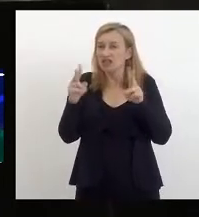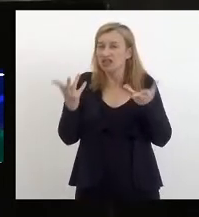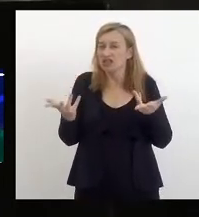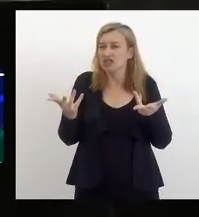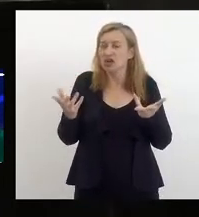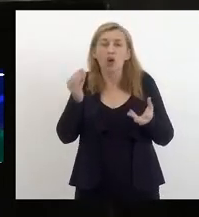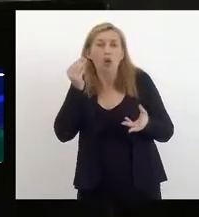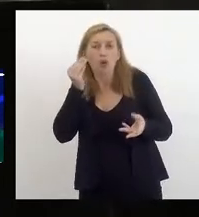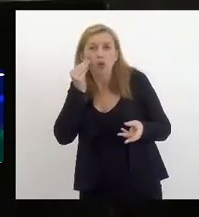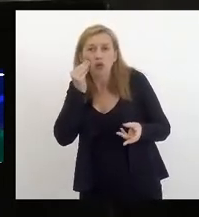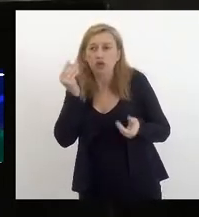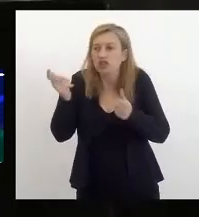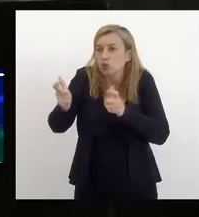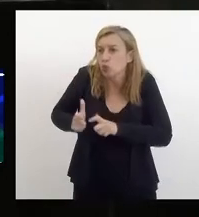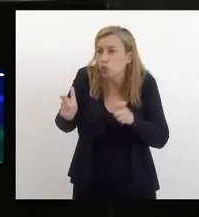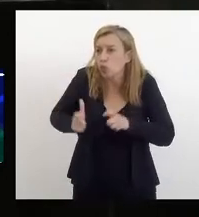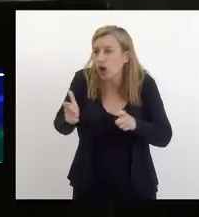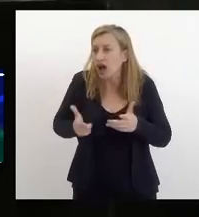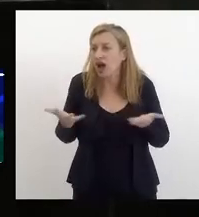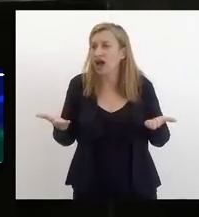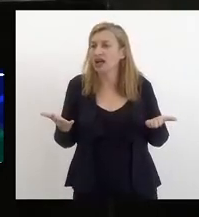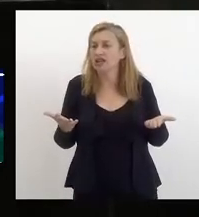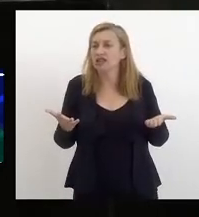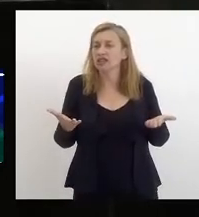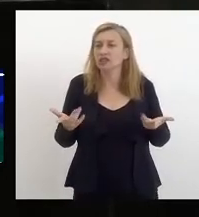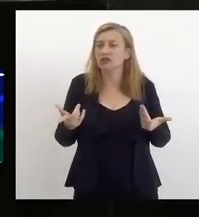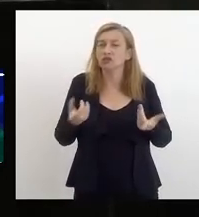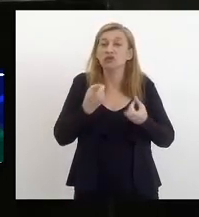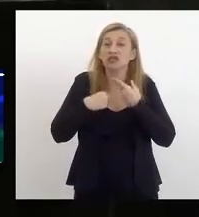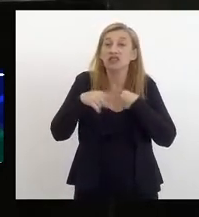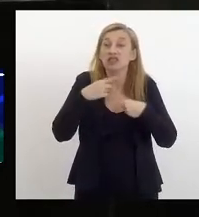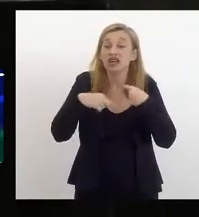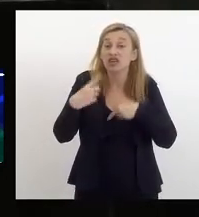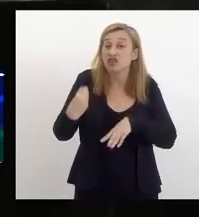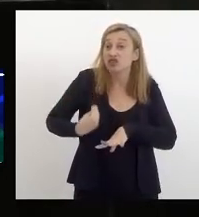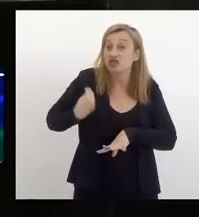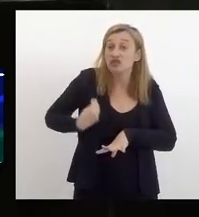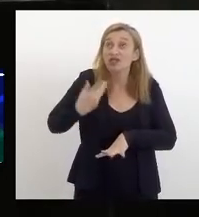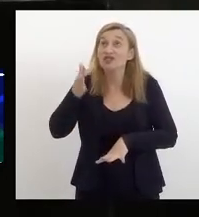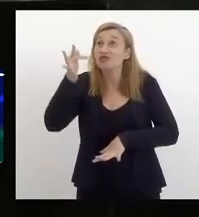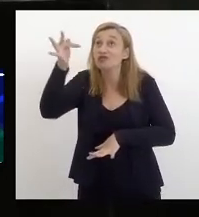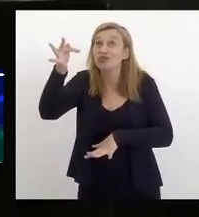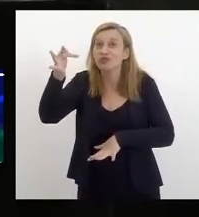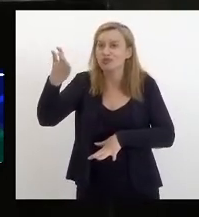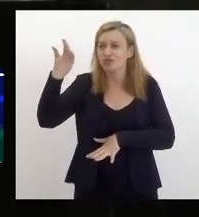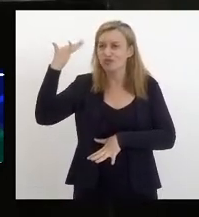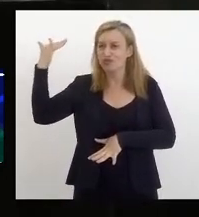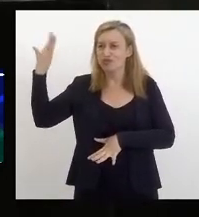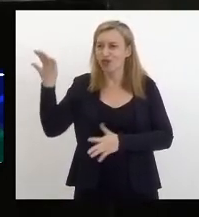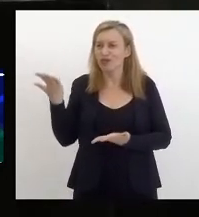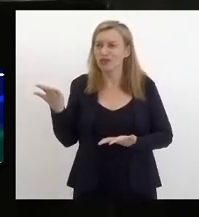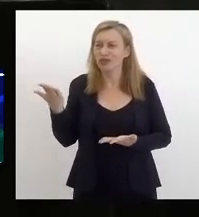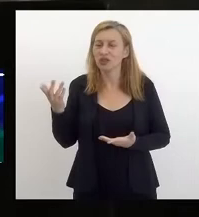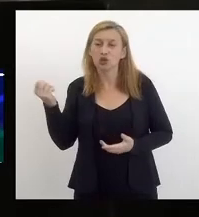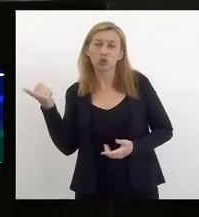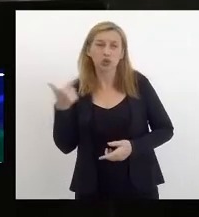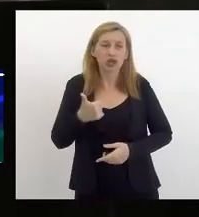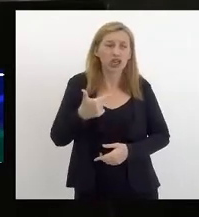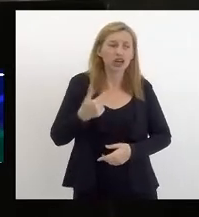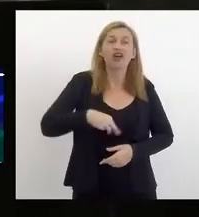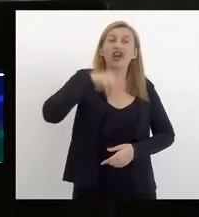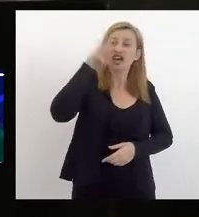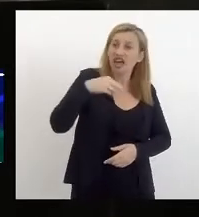nas oportunidades das expectativas de vida de futuro de sucesso do que quem